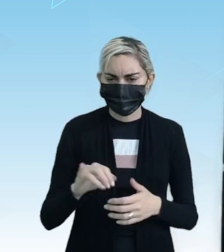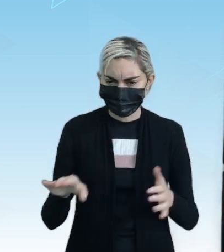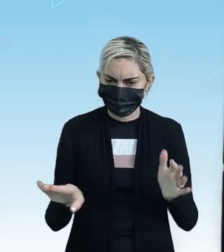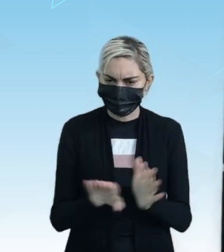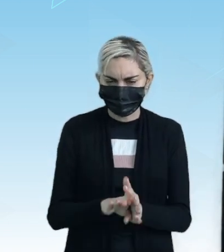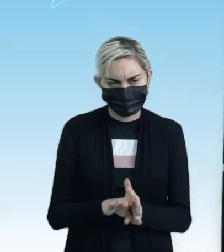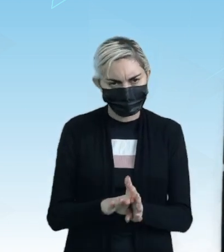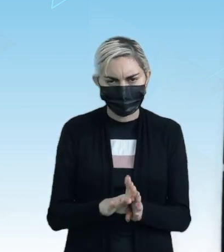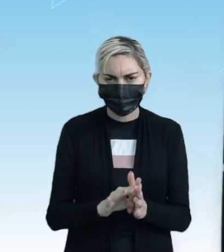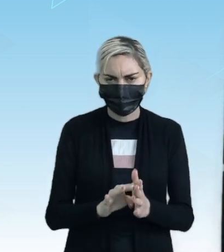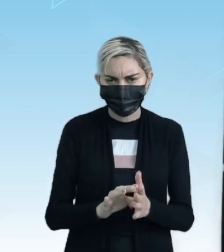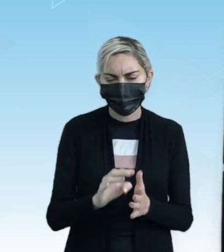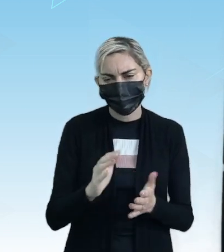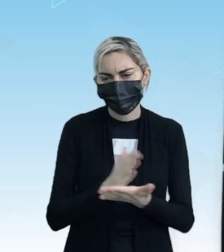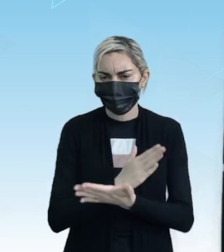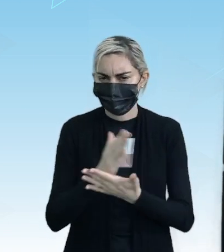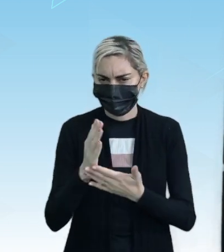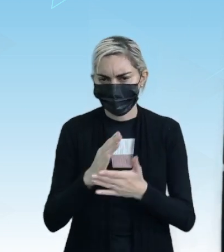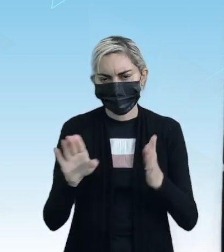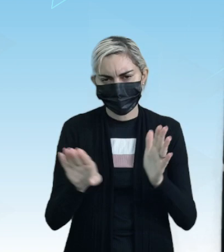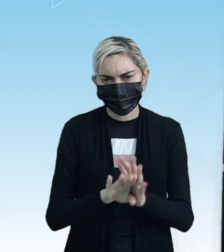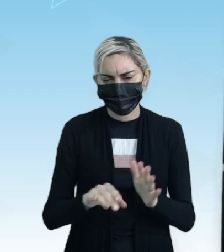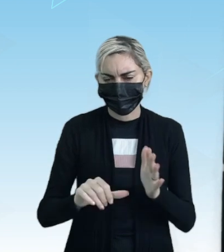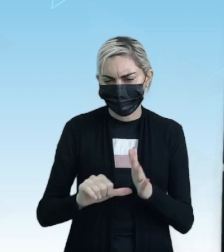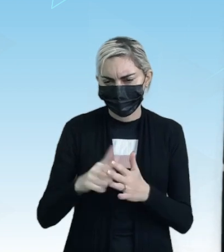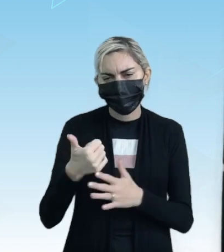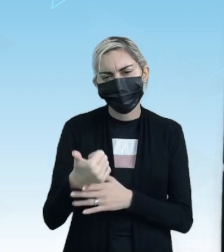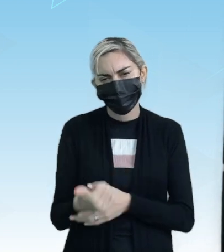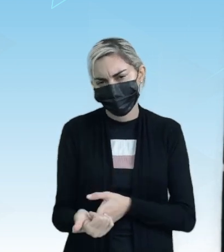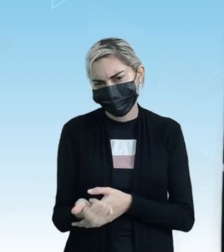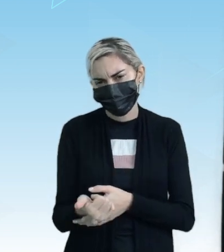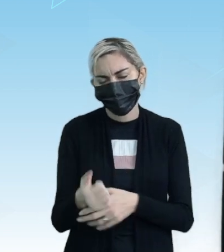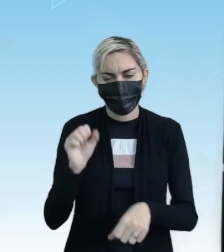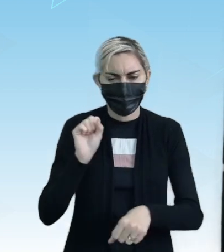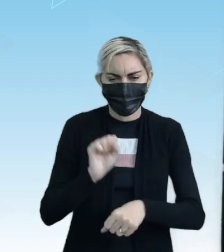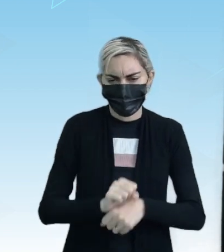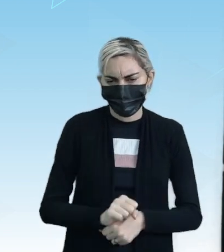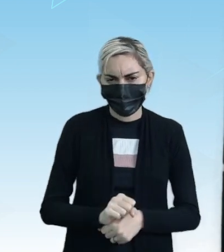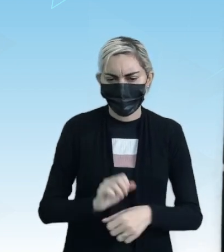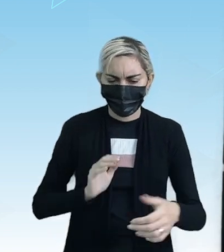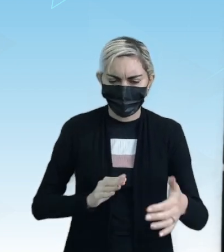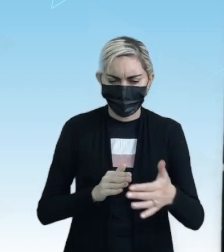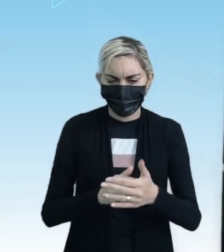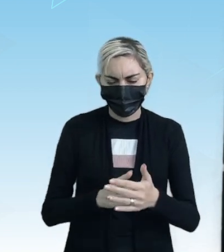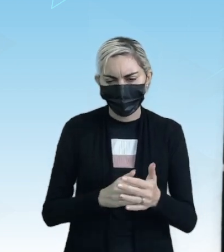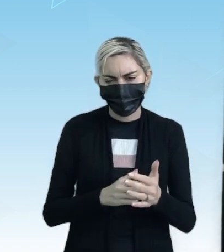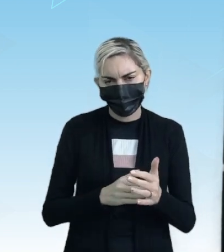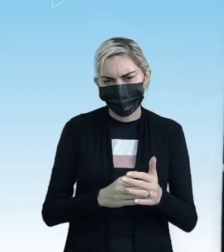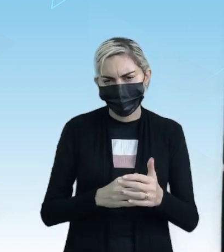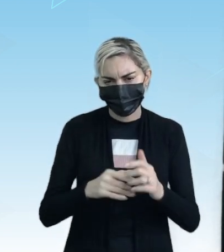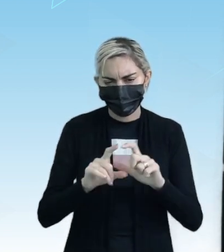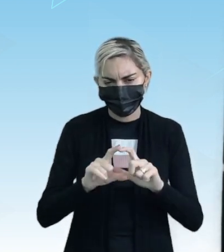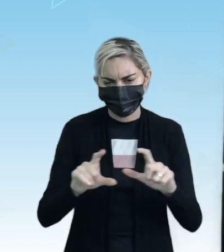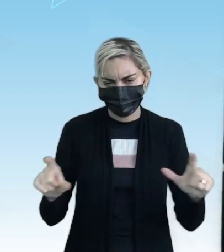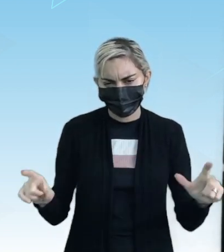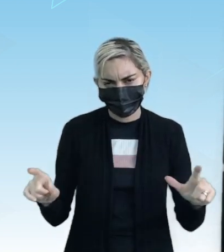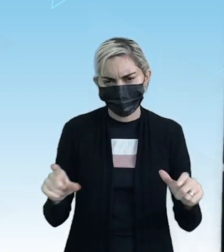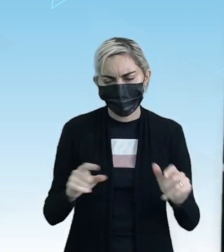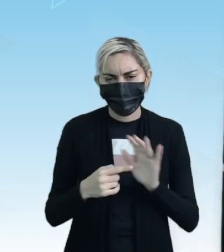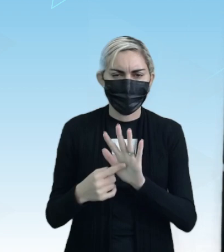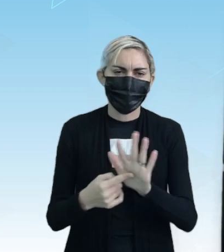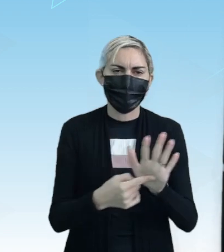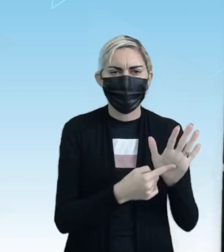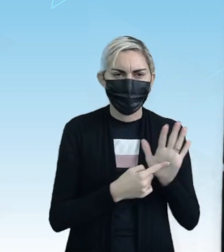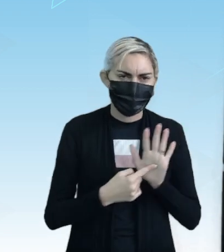último lugar, alguém chegou em primeiro lugar. Então, parou, até e último na frase